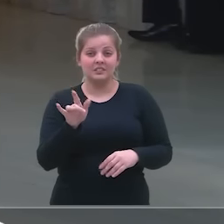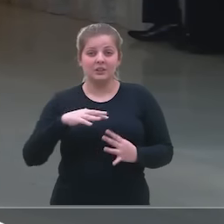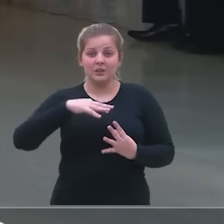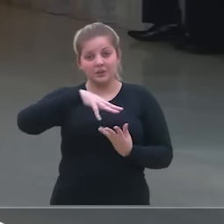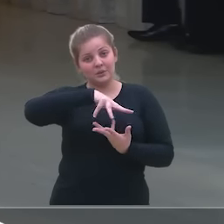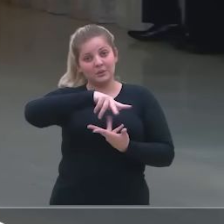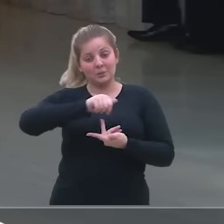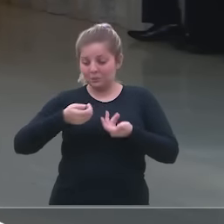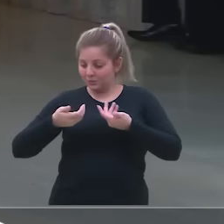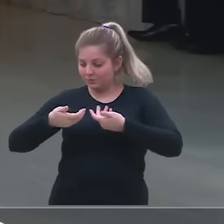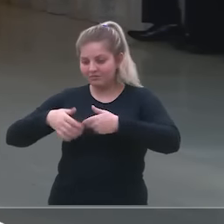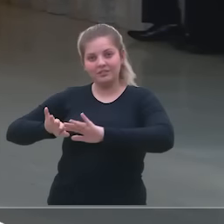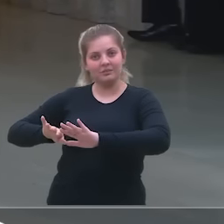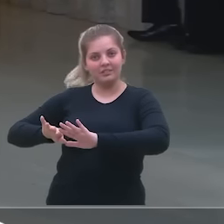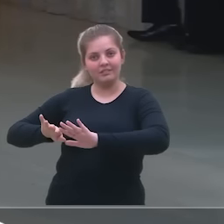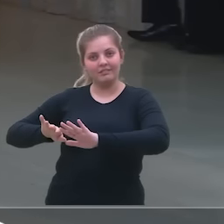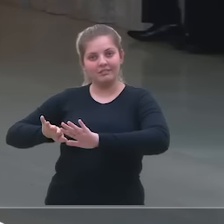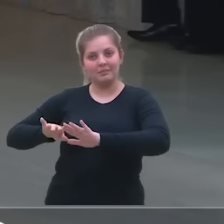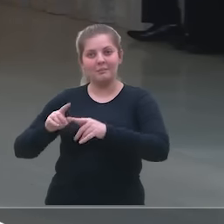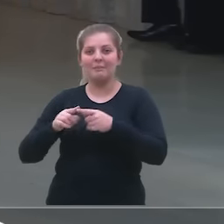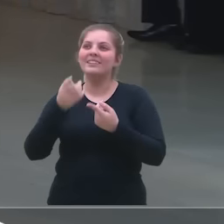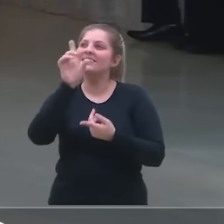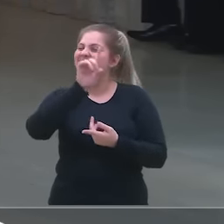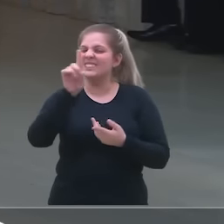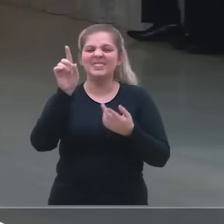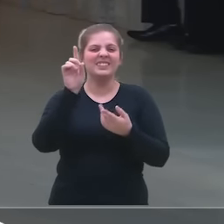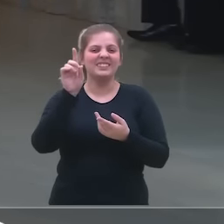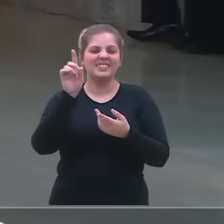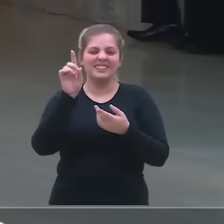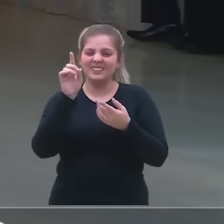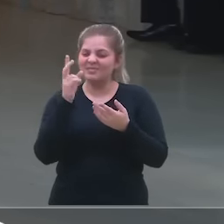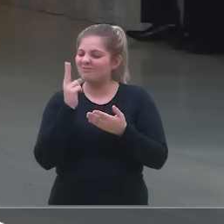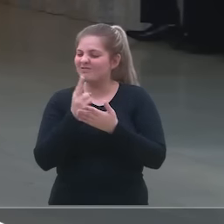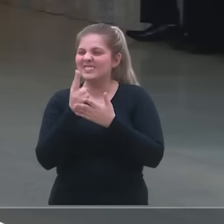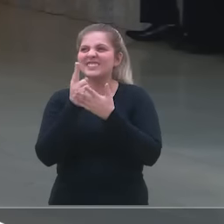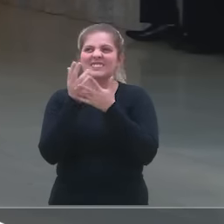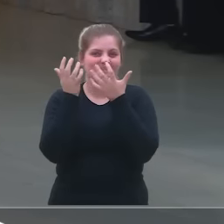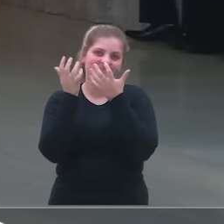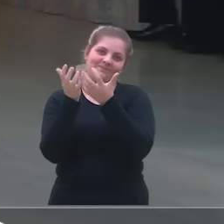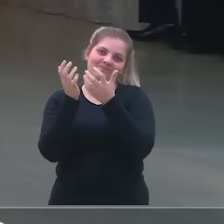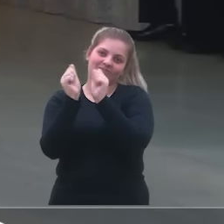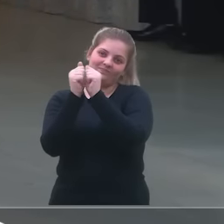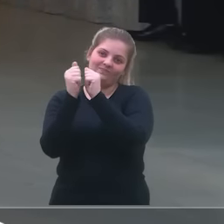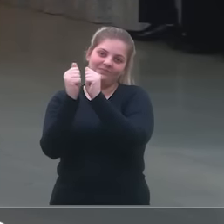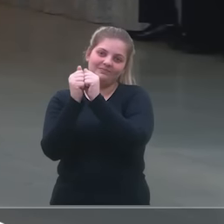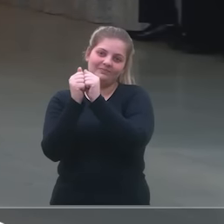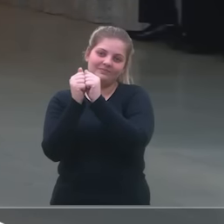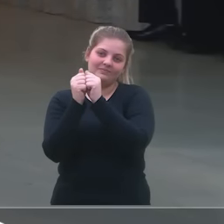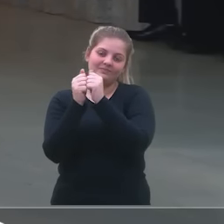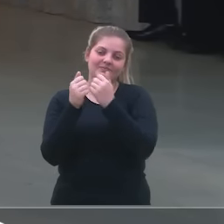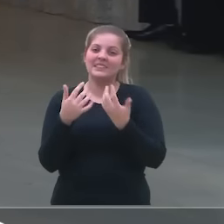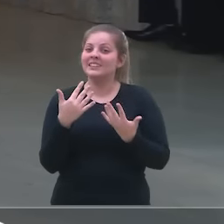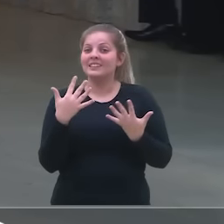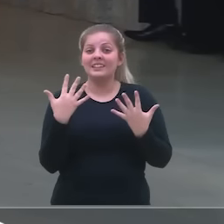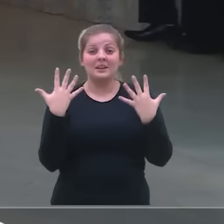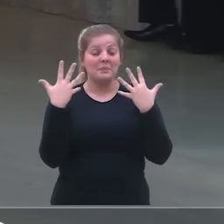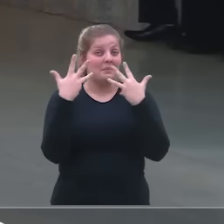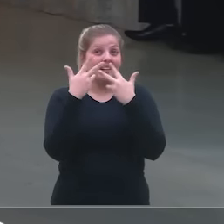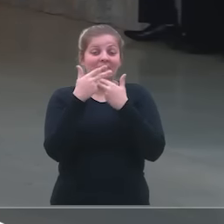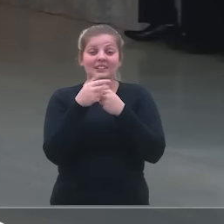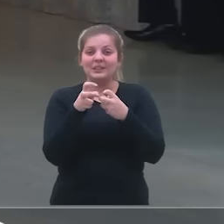mundo não quer mas Deus jamais os rejeita é impressionante